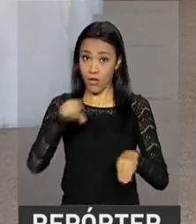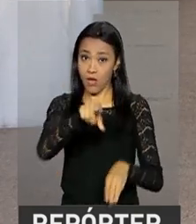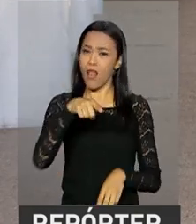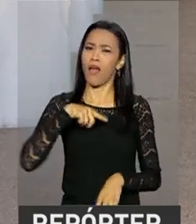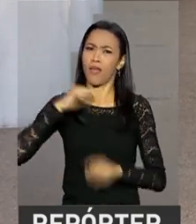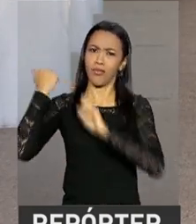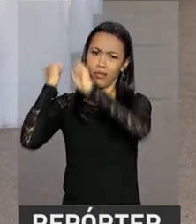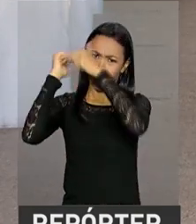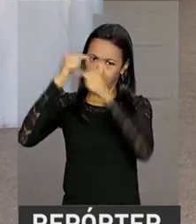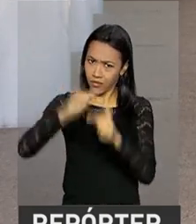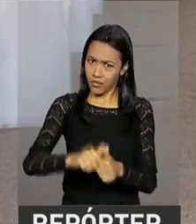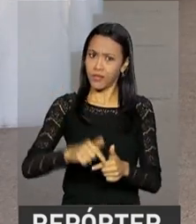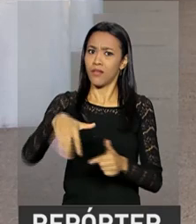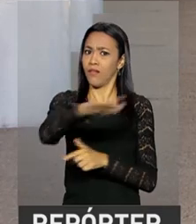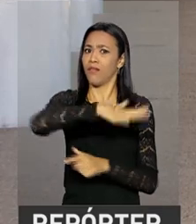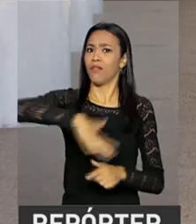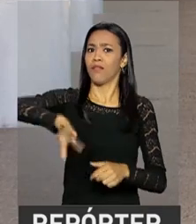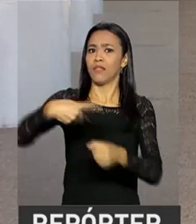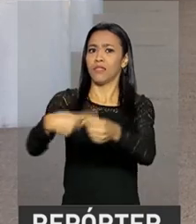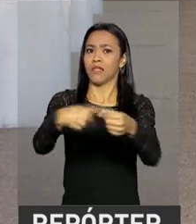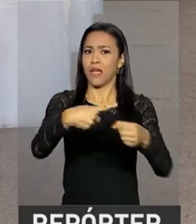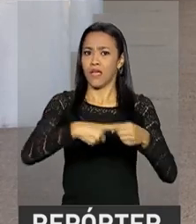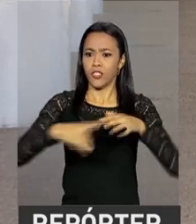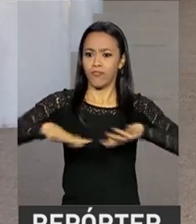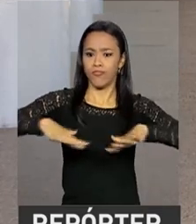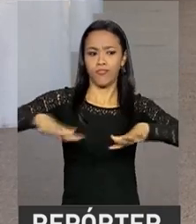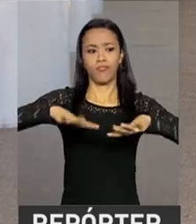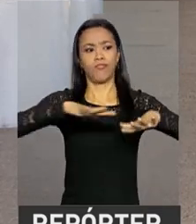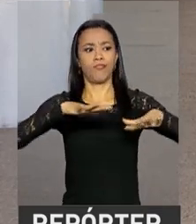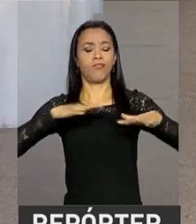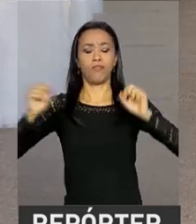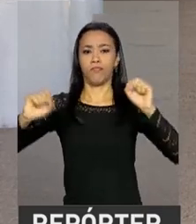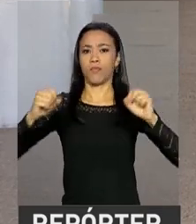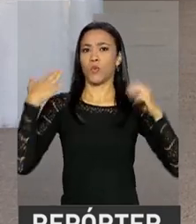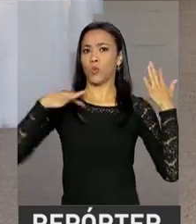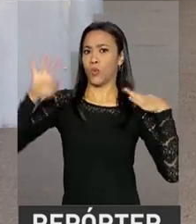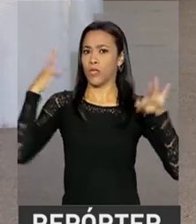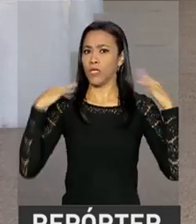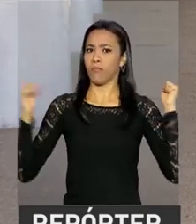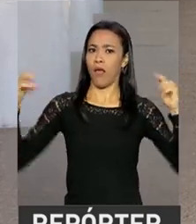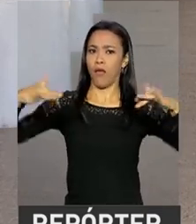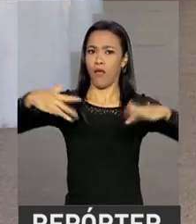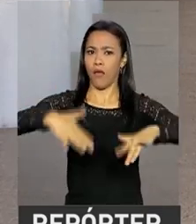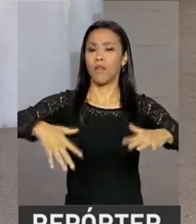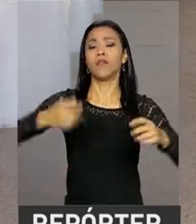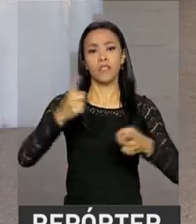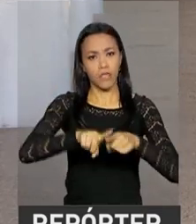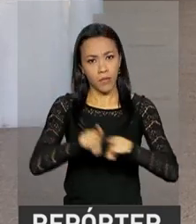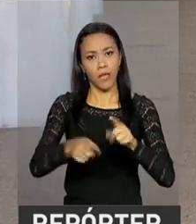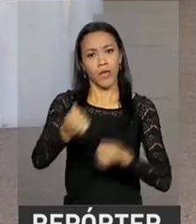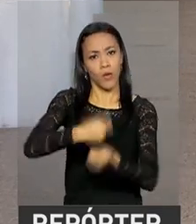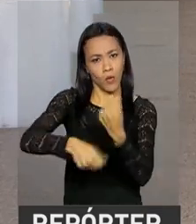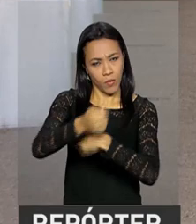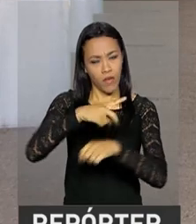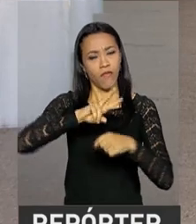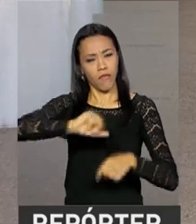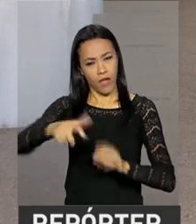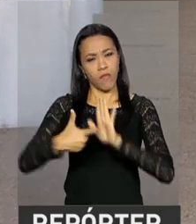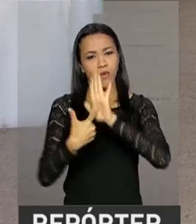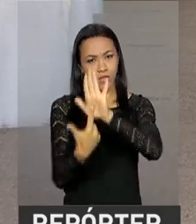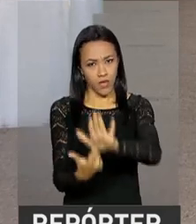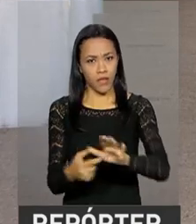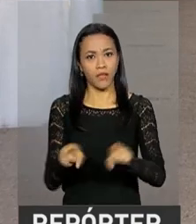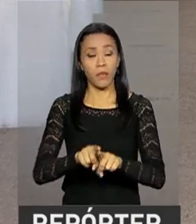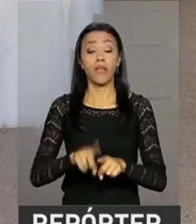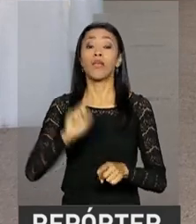tradicional da cidade e movimenta economia e o turismo A NBR vai transmitir o evento ao vivo além